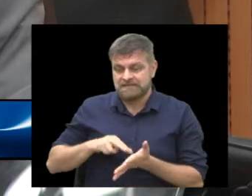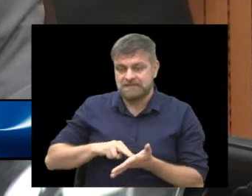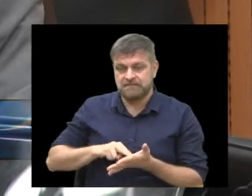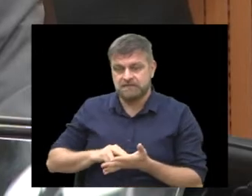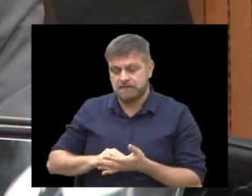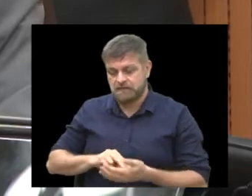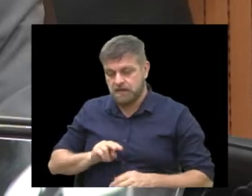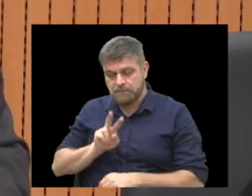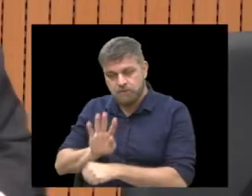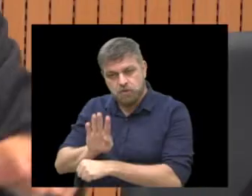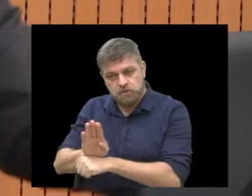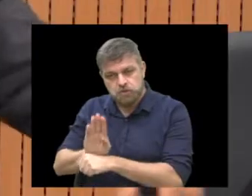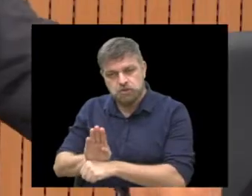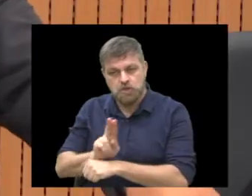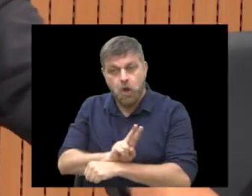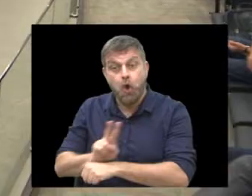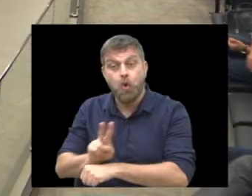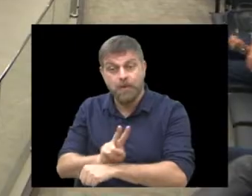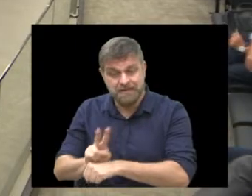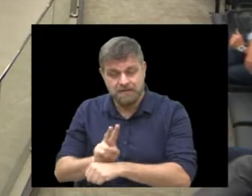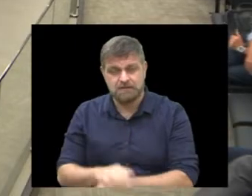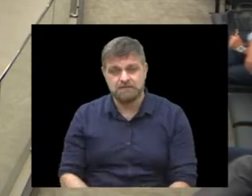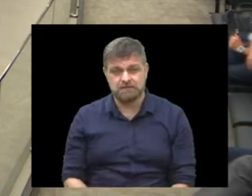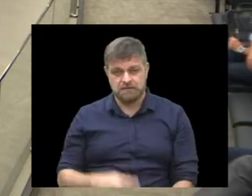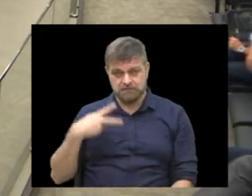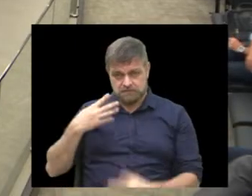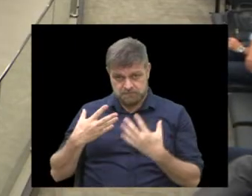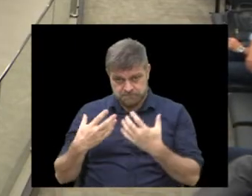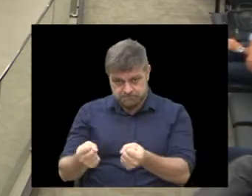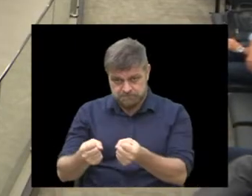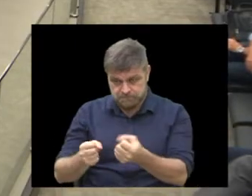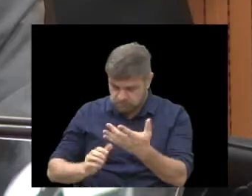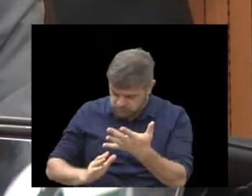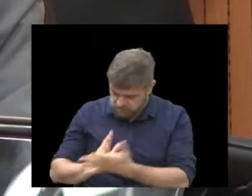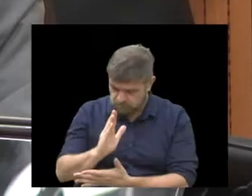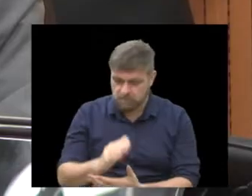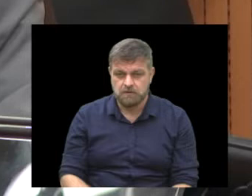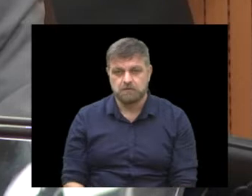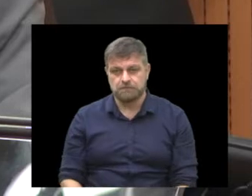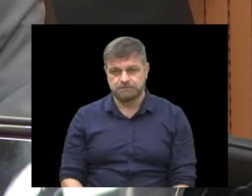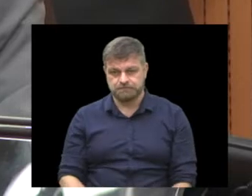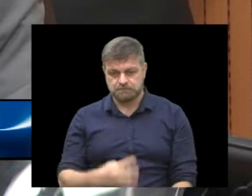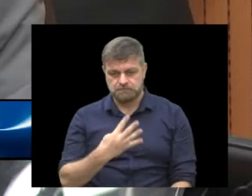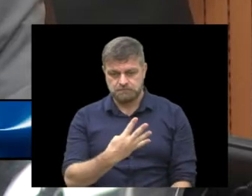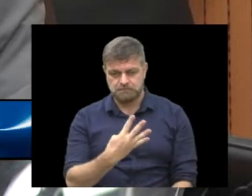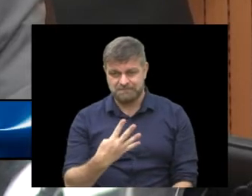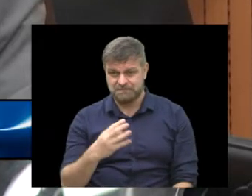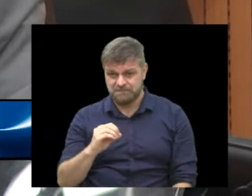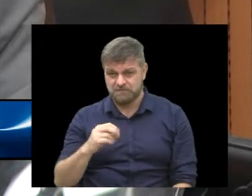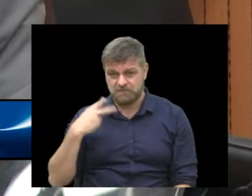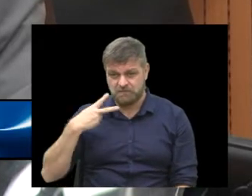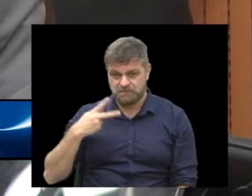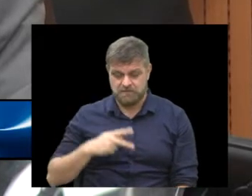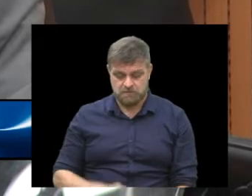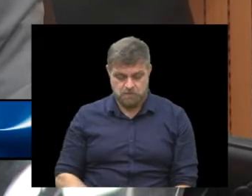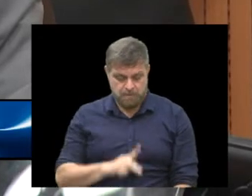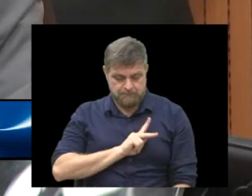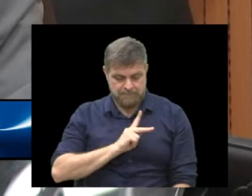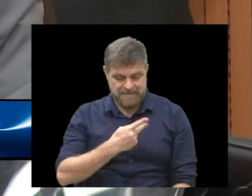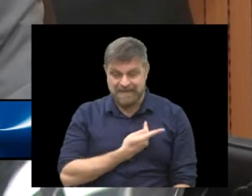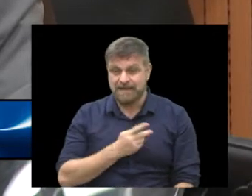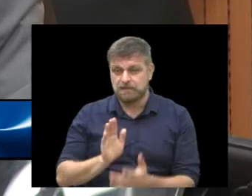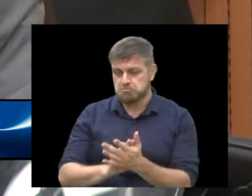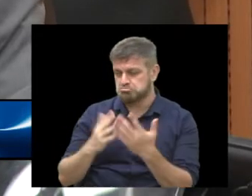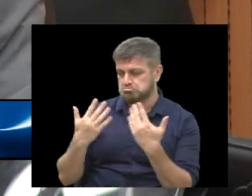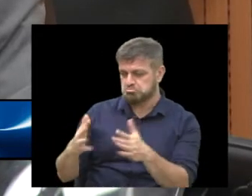Cuidar. Em discussão, vereadores favoráveis permaneçam como estão. Aprovado. 440 do senhor Paulo Haddad, requerendo votos de